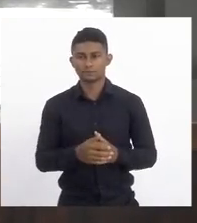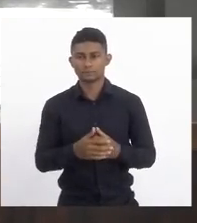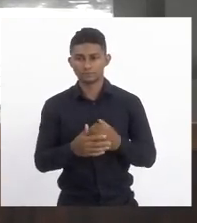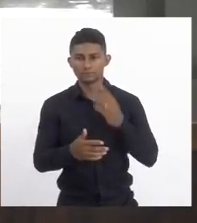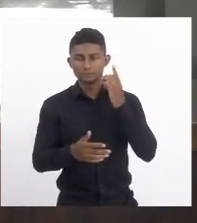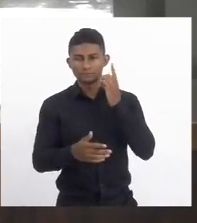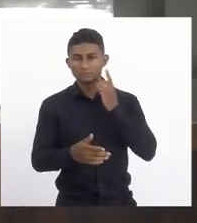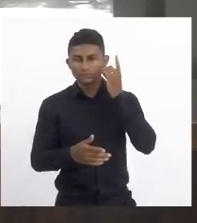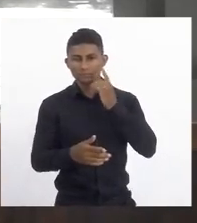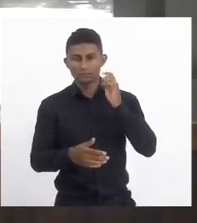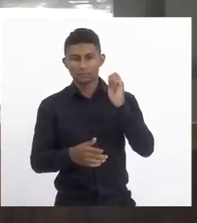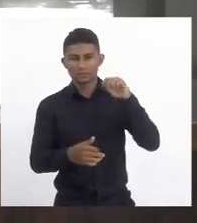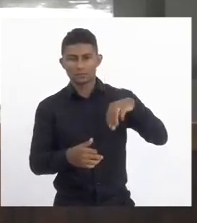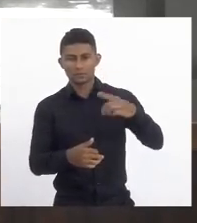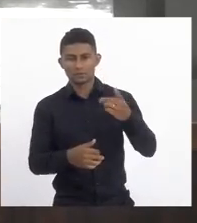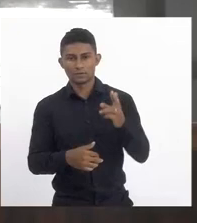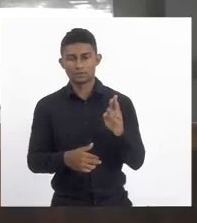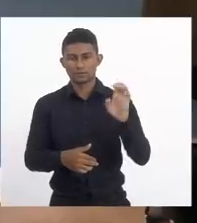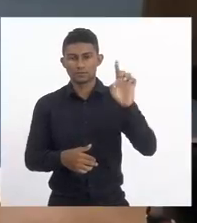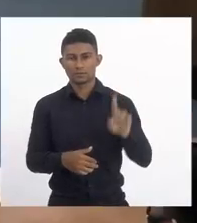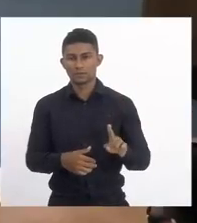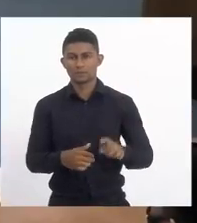Correia.